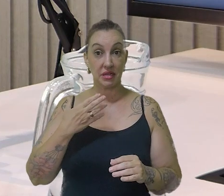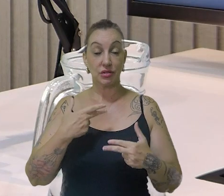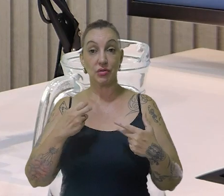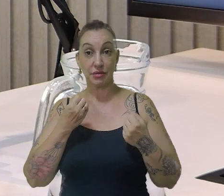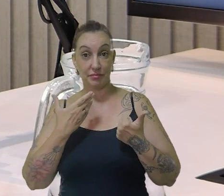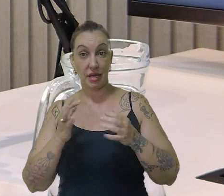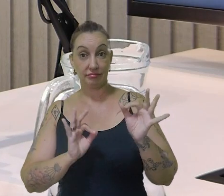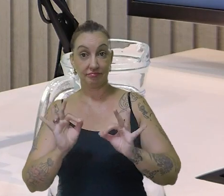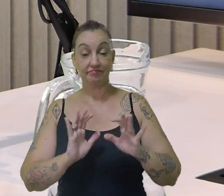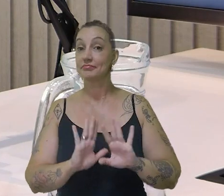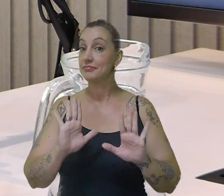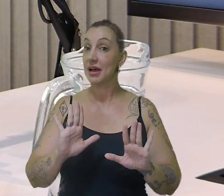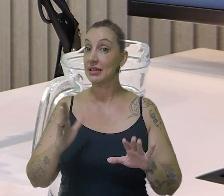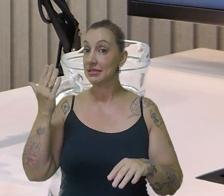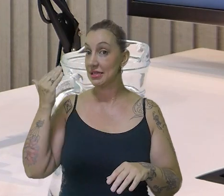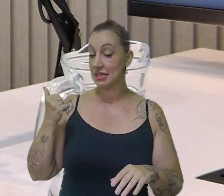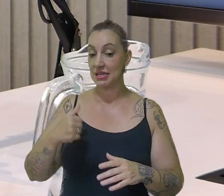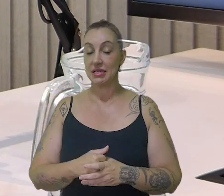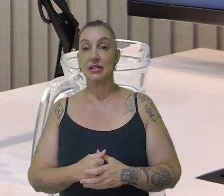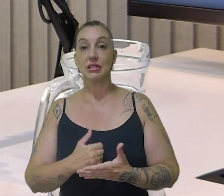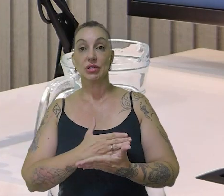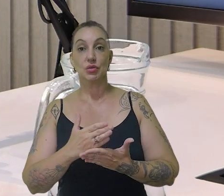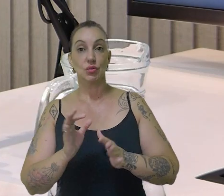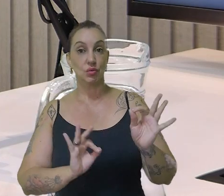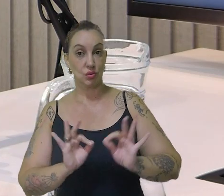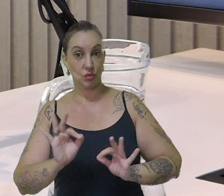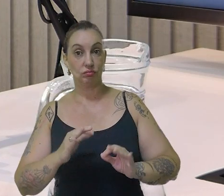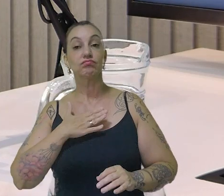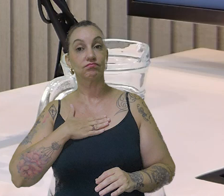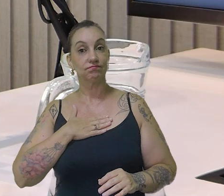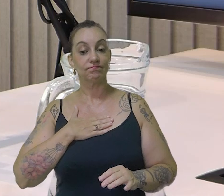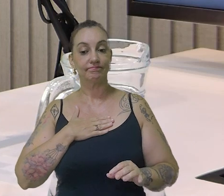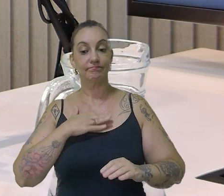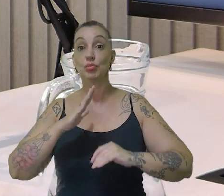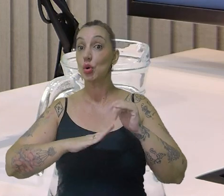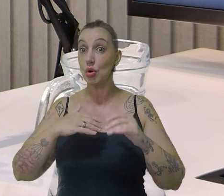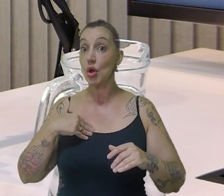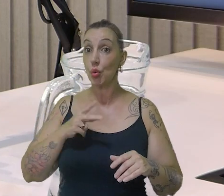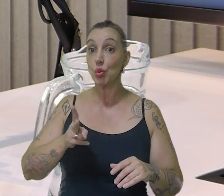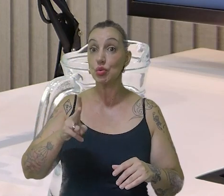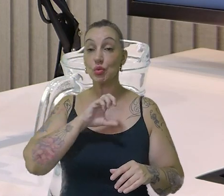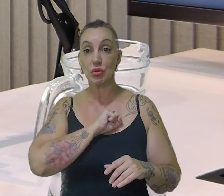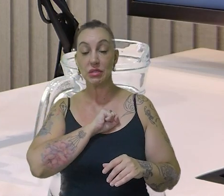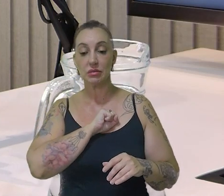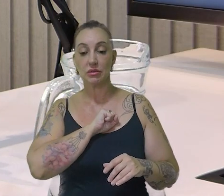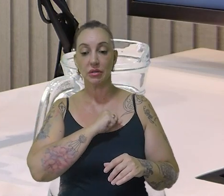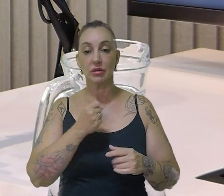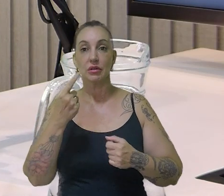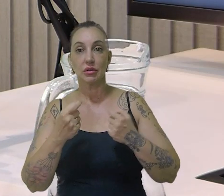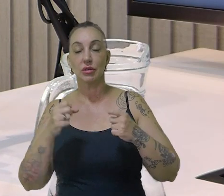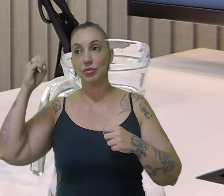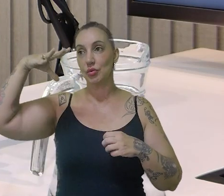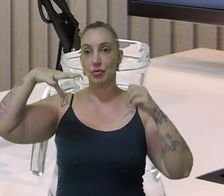têm fluído bem mas um tempo atrás assim eu comecei montando e eu gostava muito de montar eu ainda gosto muito de montar vira e mexo eu